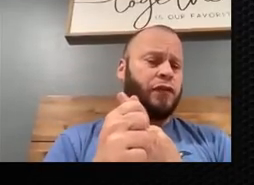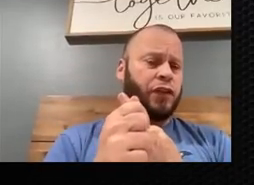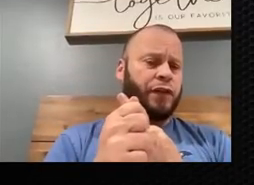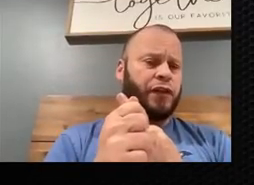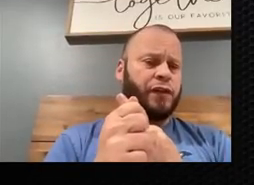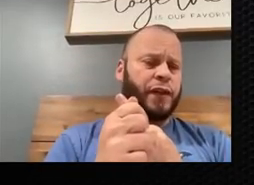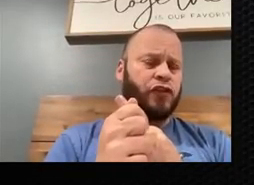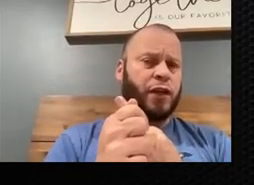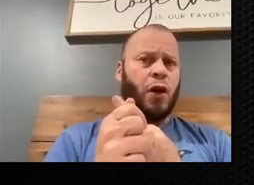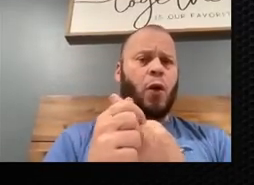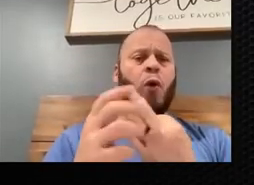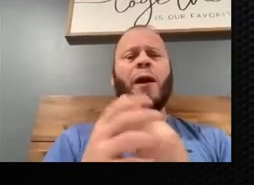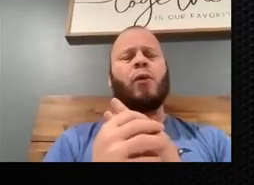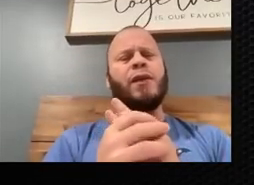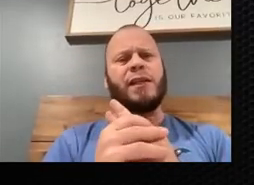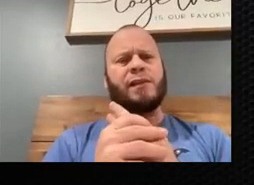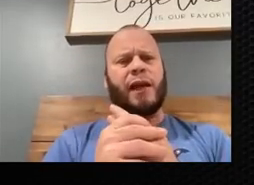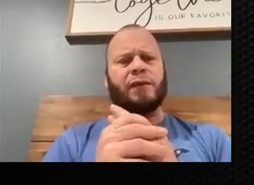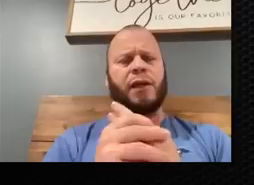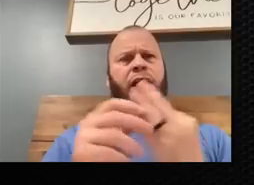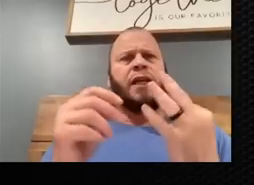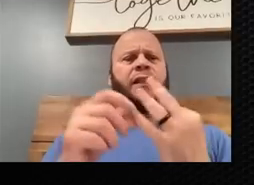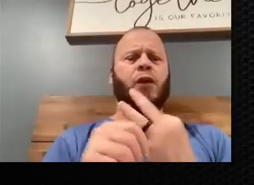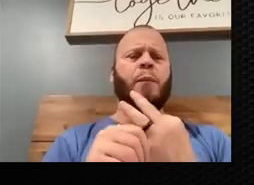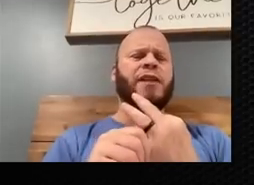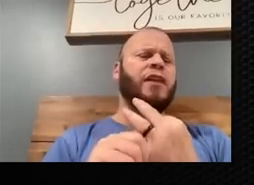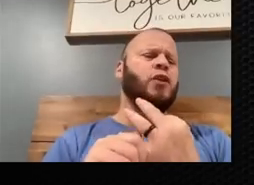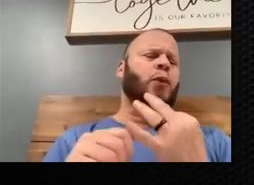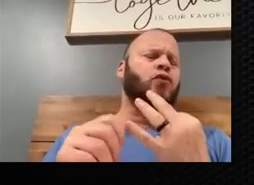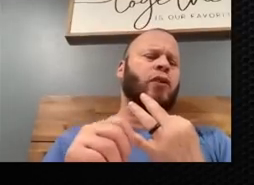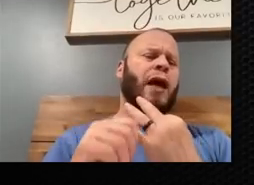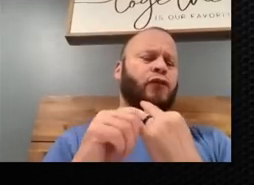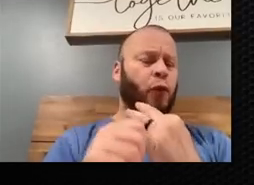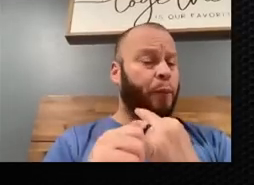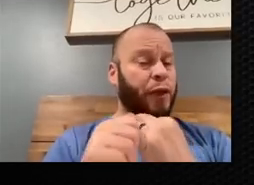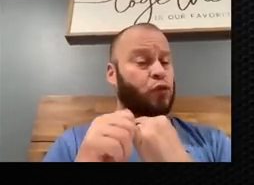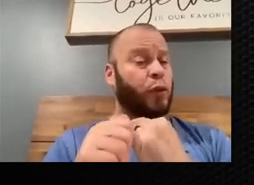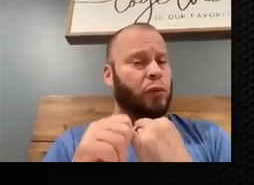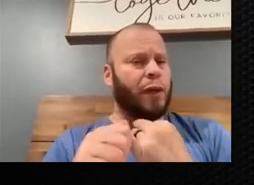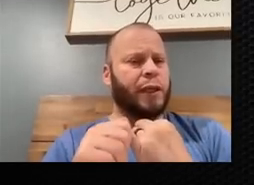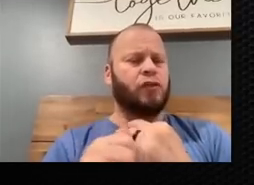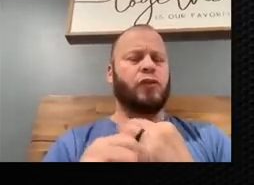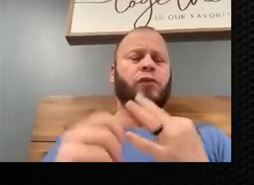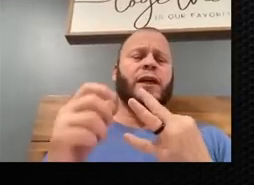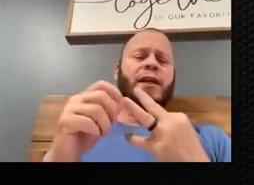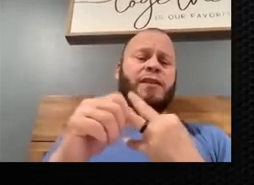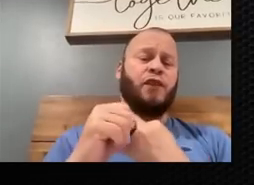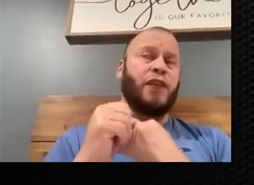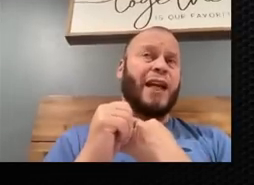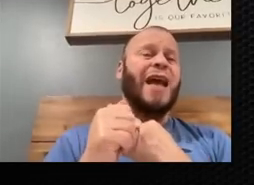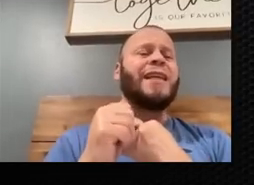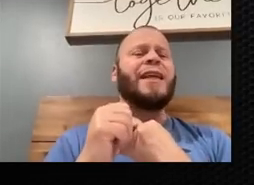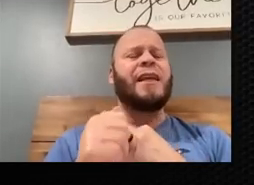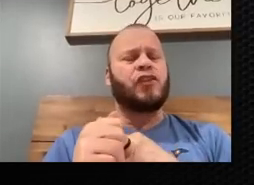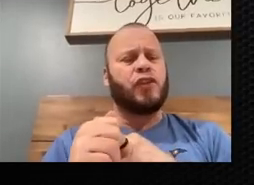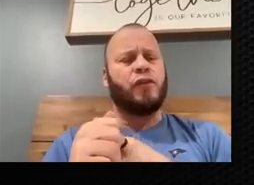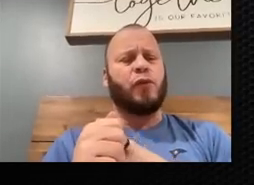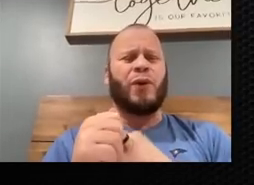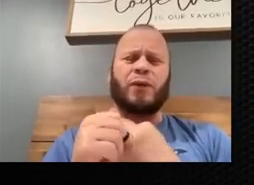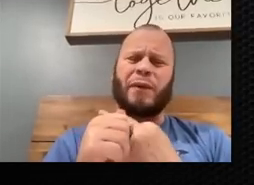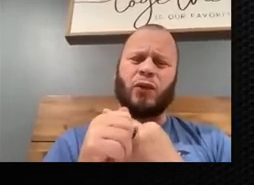presidente em 2026. Uma coisa é certa. Se o presidente Bolsonaro for preso, que eu não acredito, se ficar